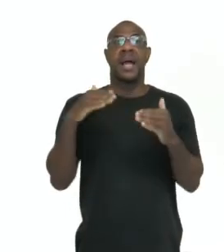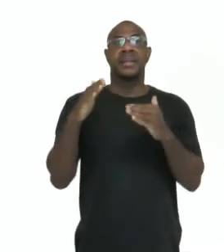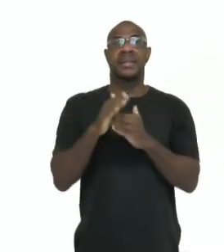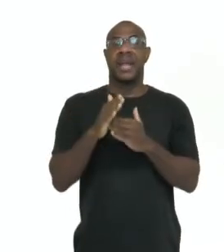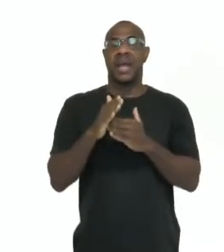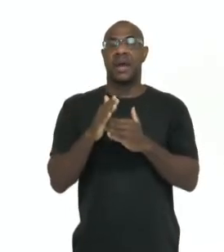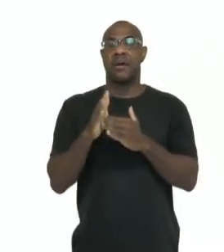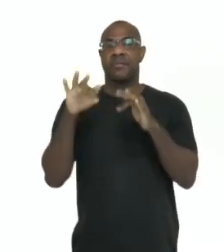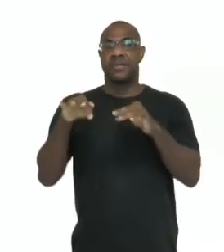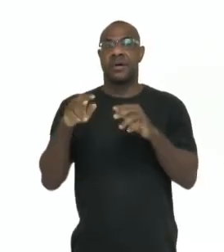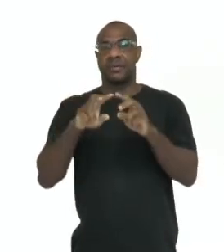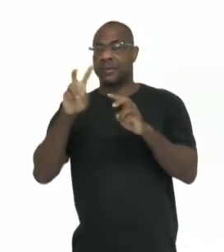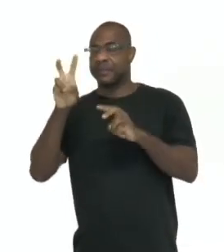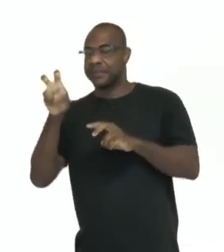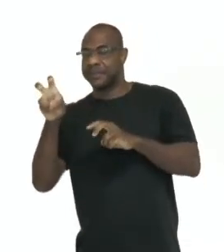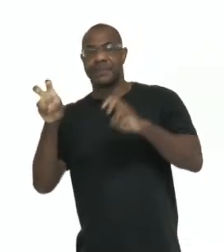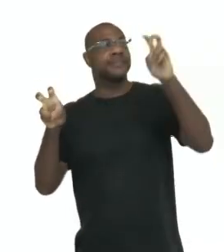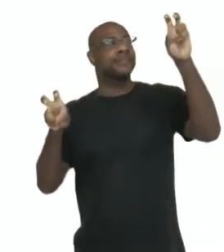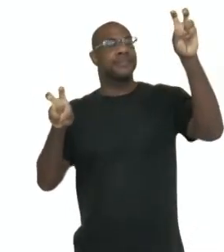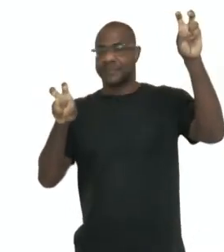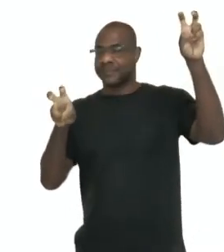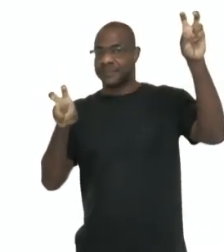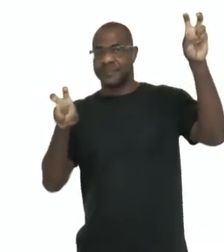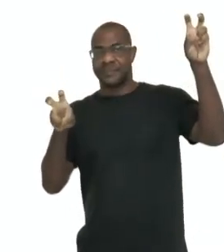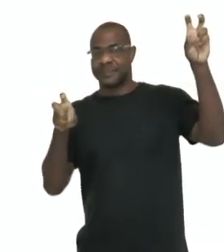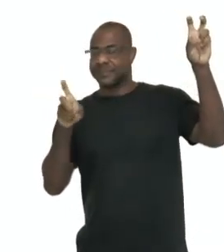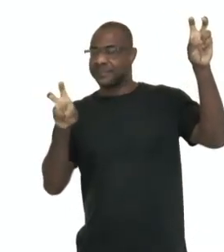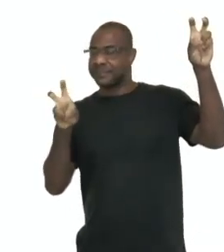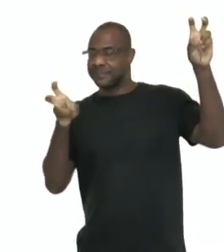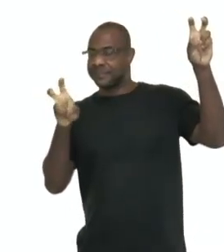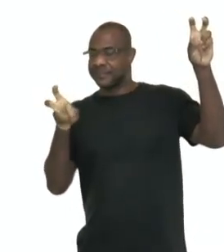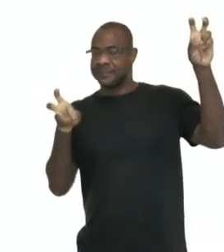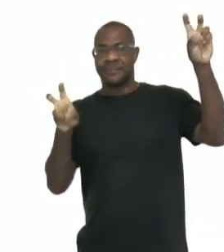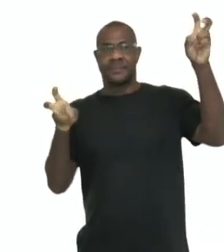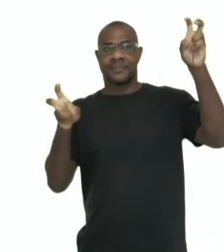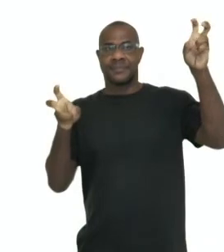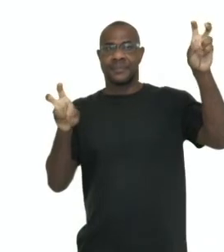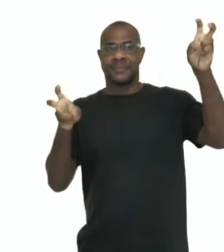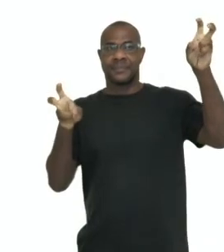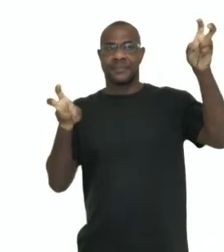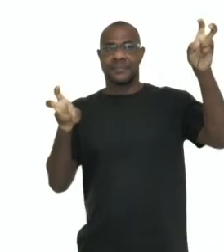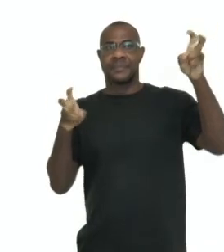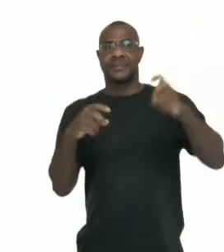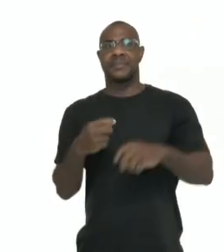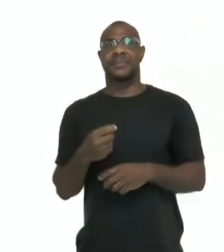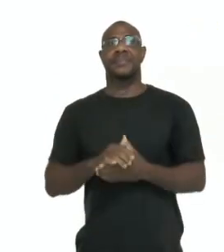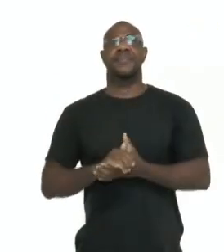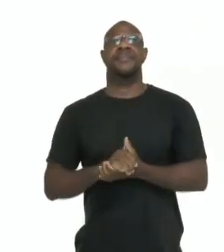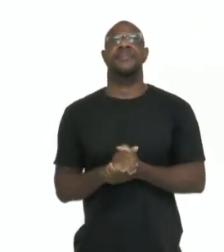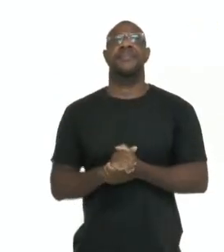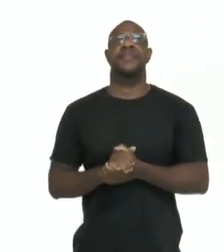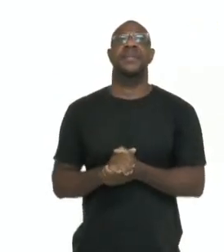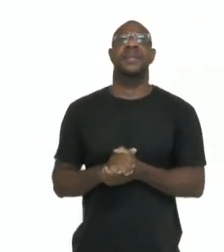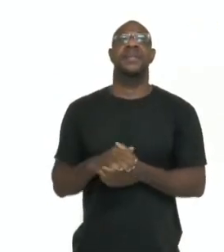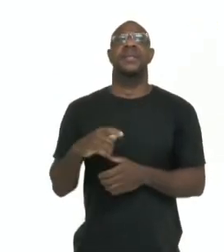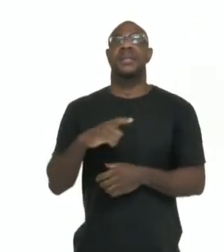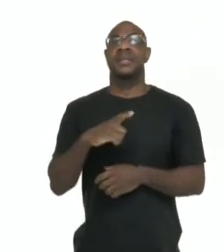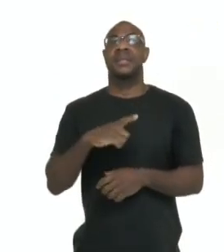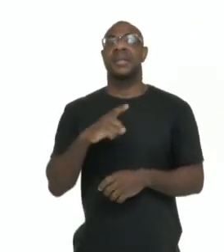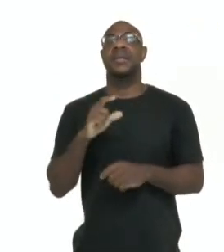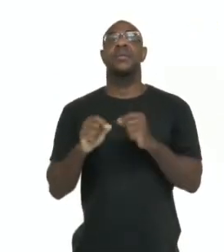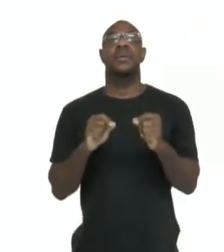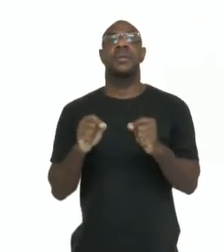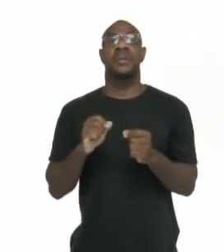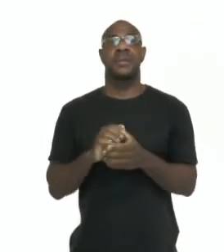final da nossa frase aqui, né? Desse fragmento, na verdade, que é composto por duas frases, né? E aí, o